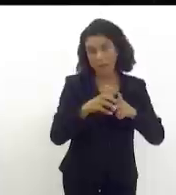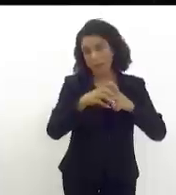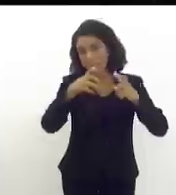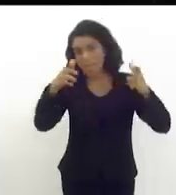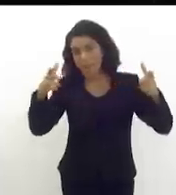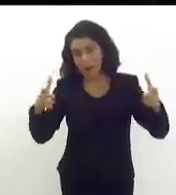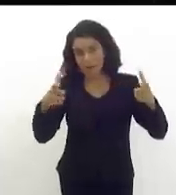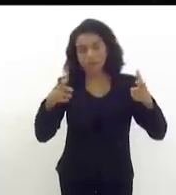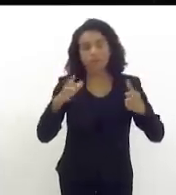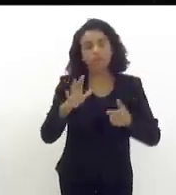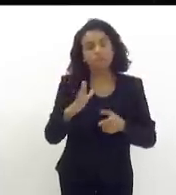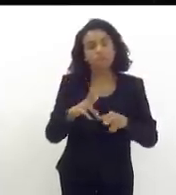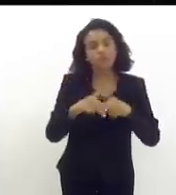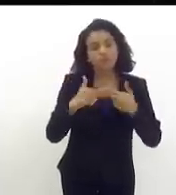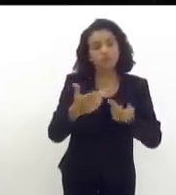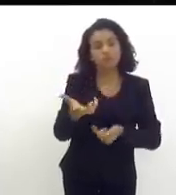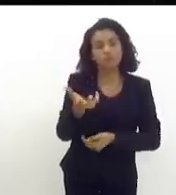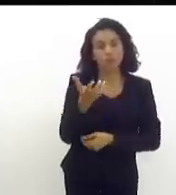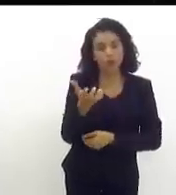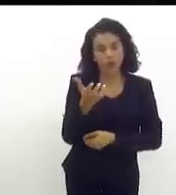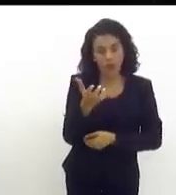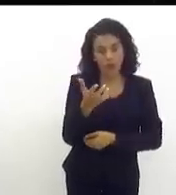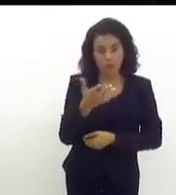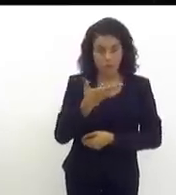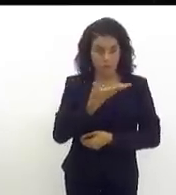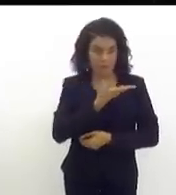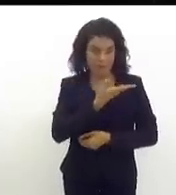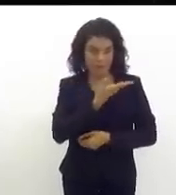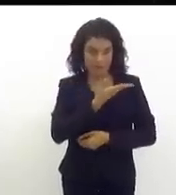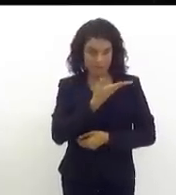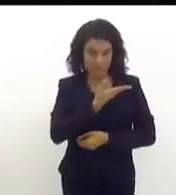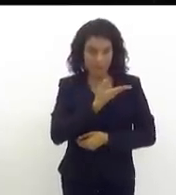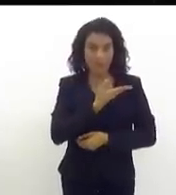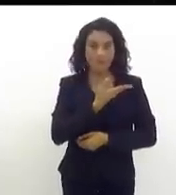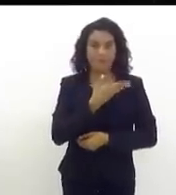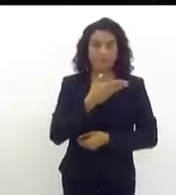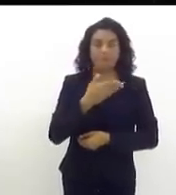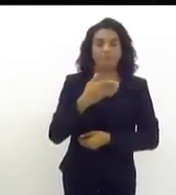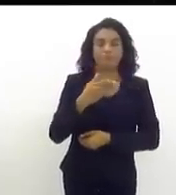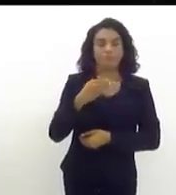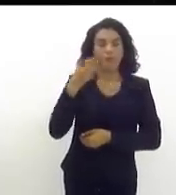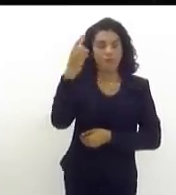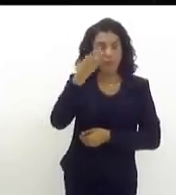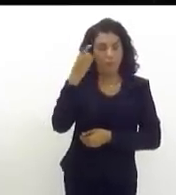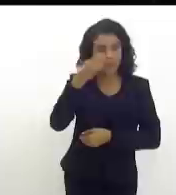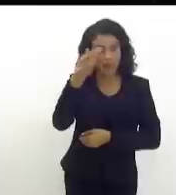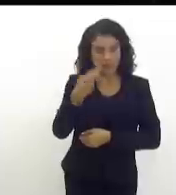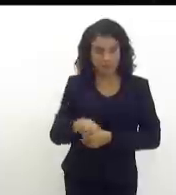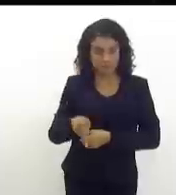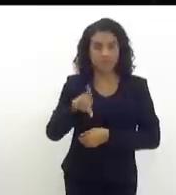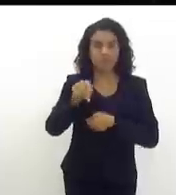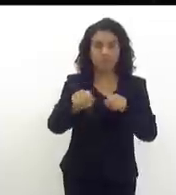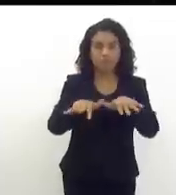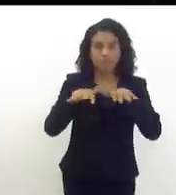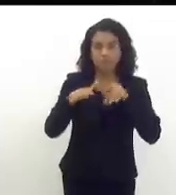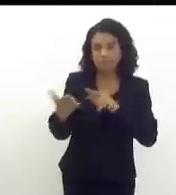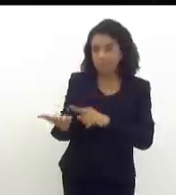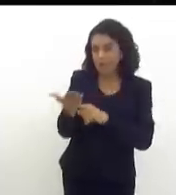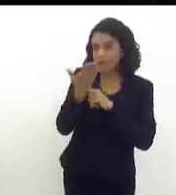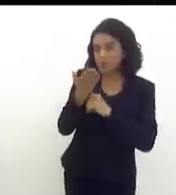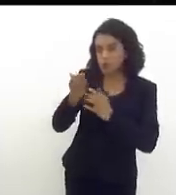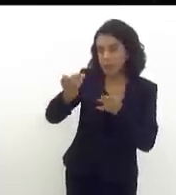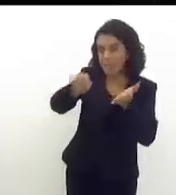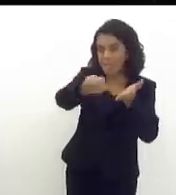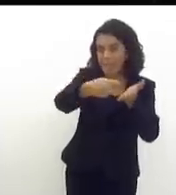quero que os meus amigos e diz parlamentares nessa casa me ajude com a assinatura pra gente